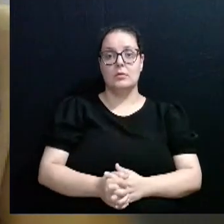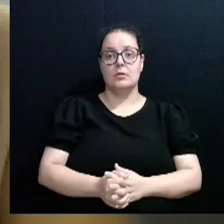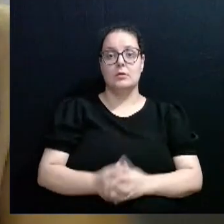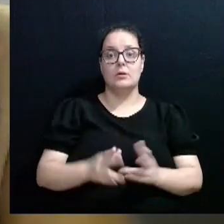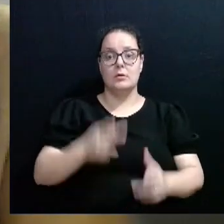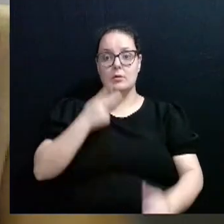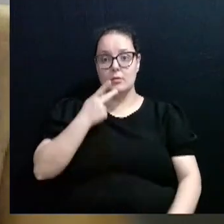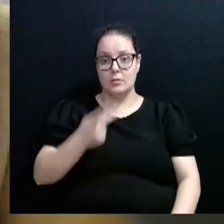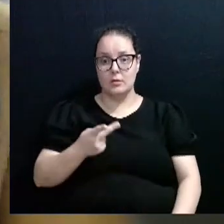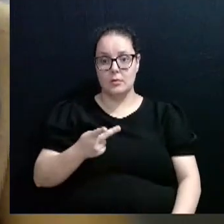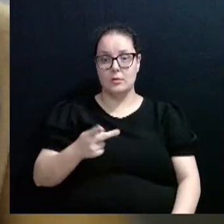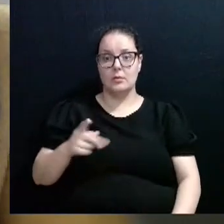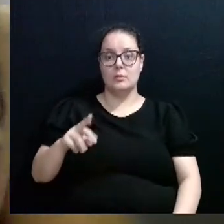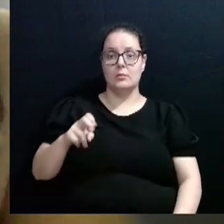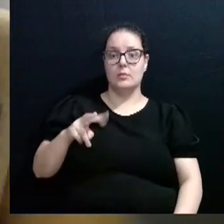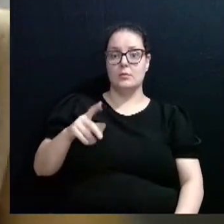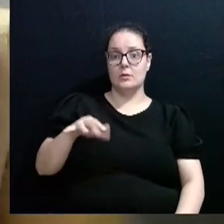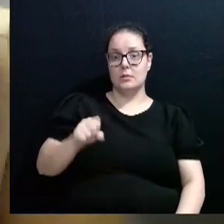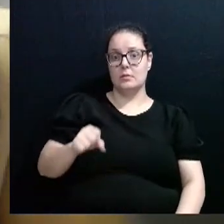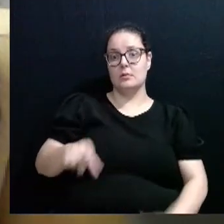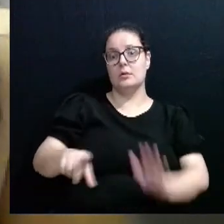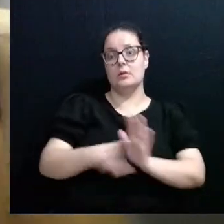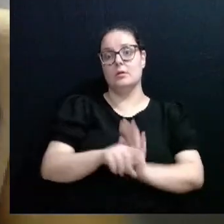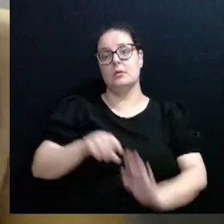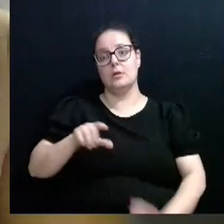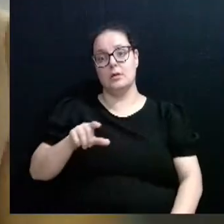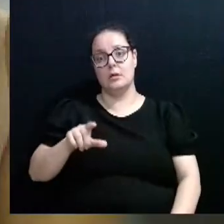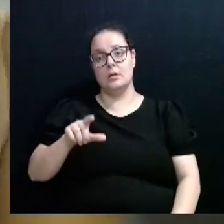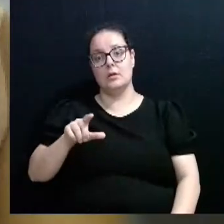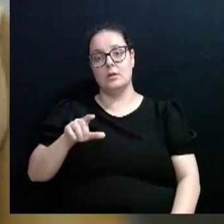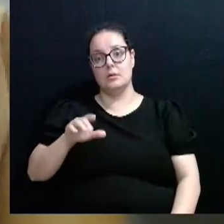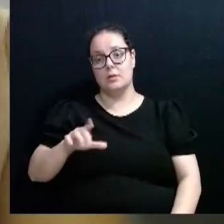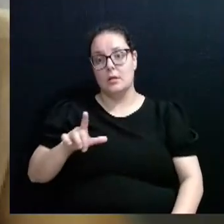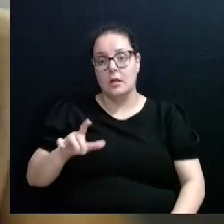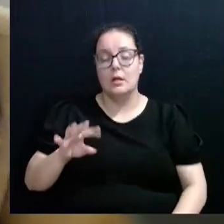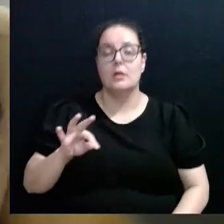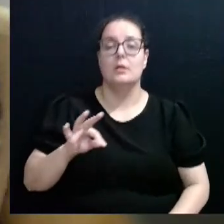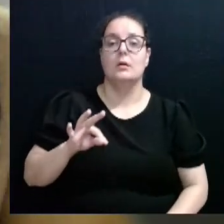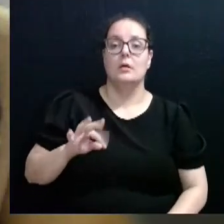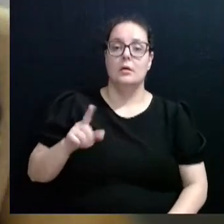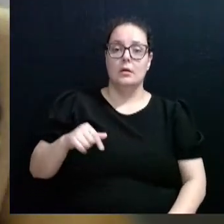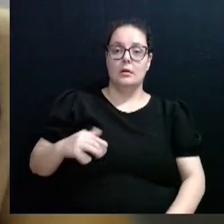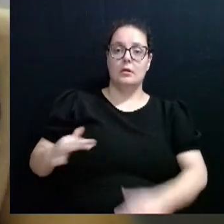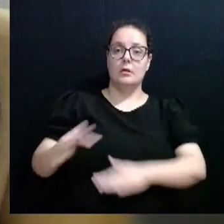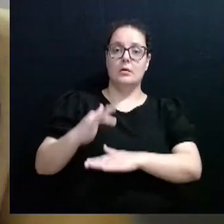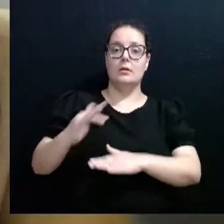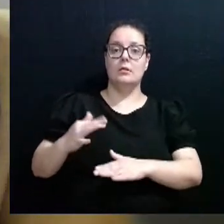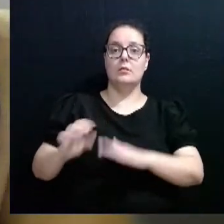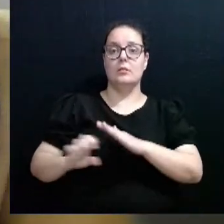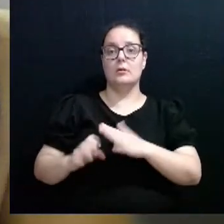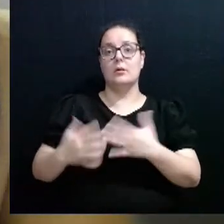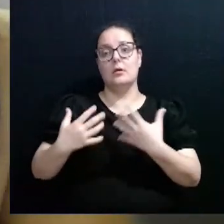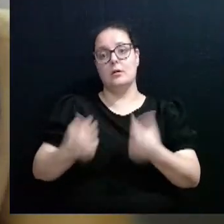na CLT. Então, é apenas uma mera liberalidade da empresa, a concessão ou não no final do ano.